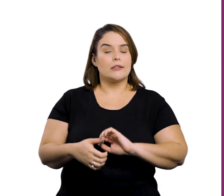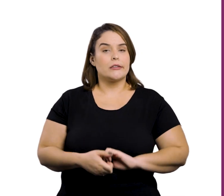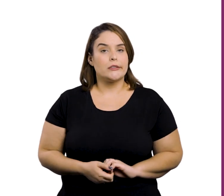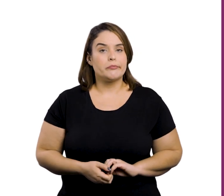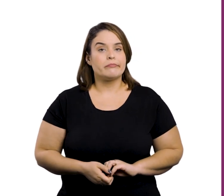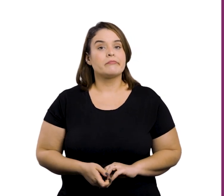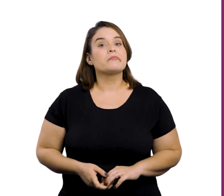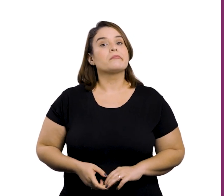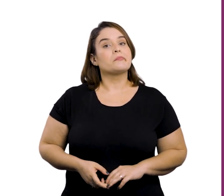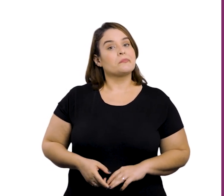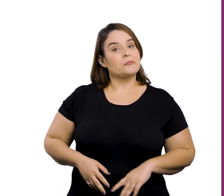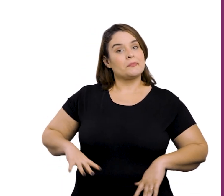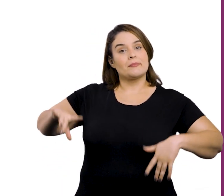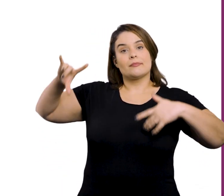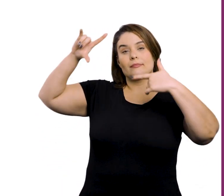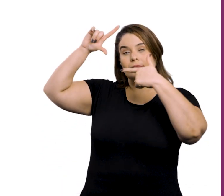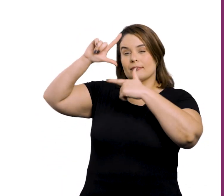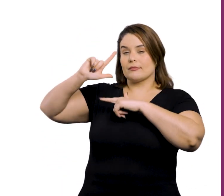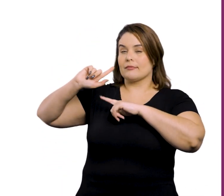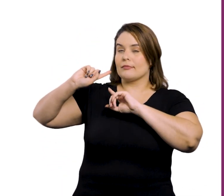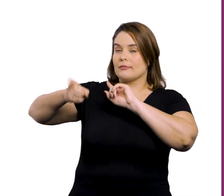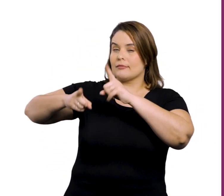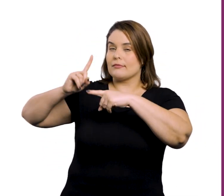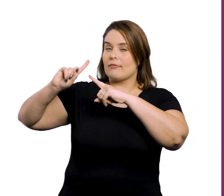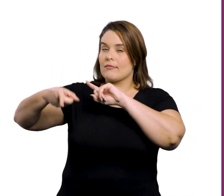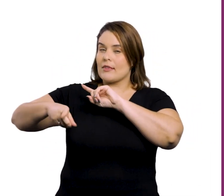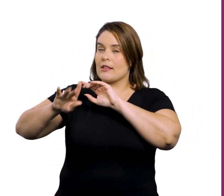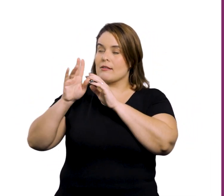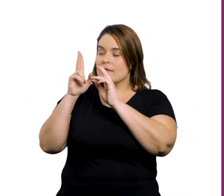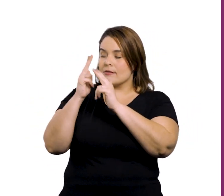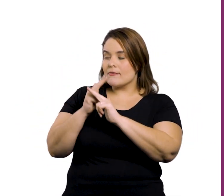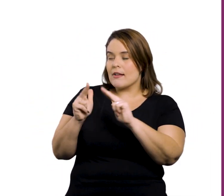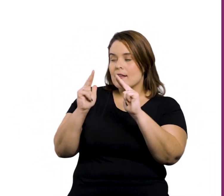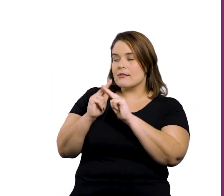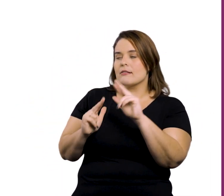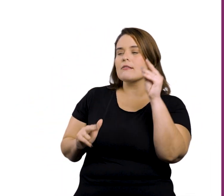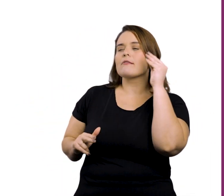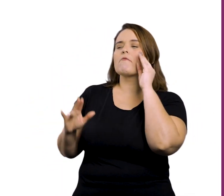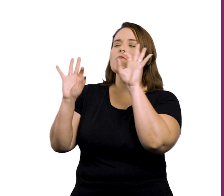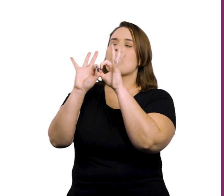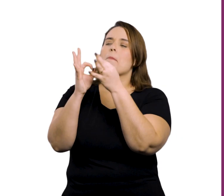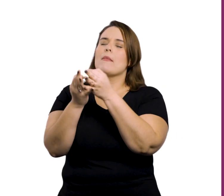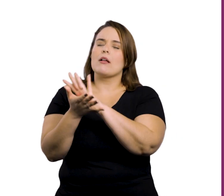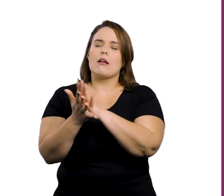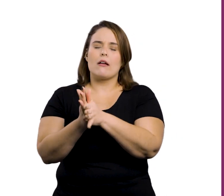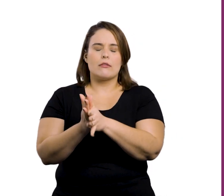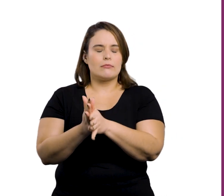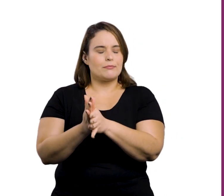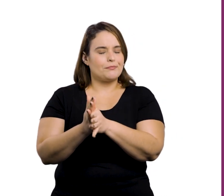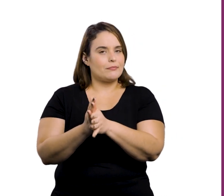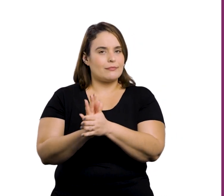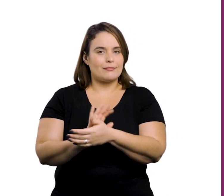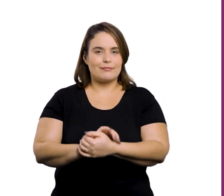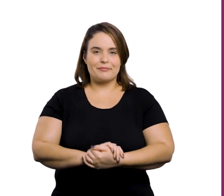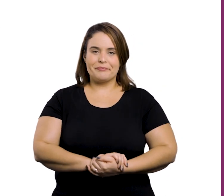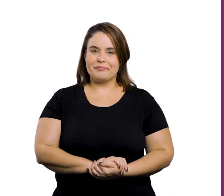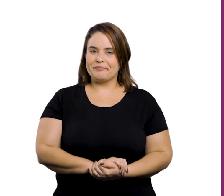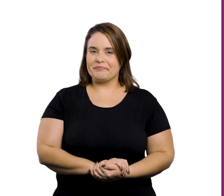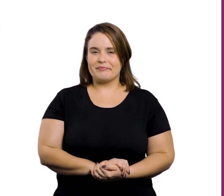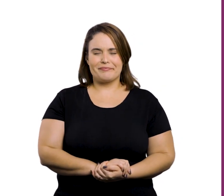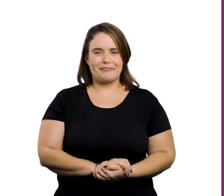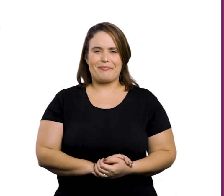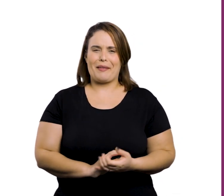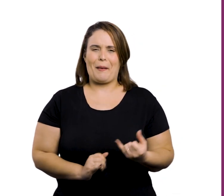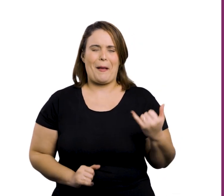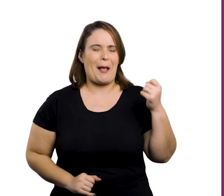abre aspas, doutrinador disfarçado disposto a destruir as famílias brasileiras, fecha aspas. Poderia